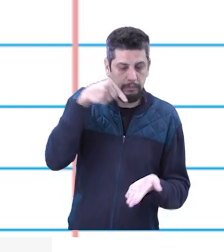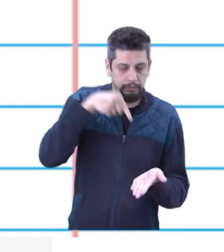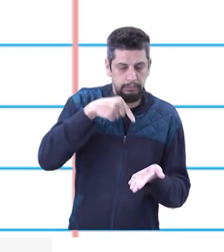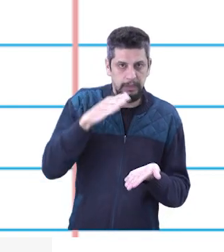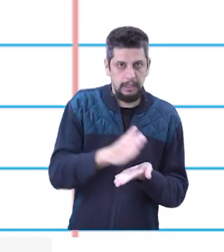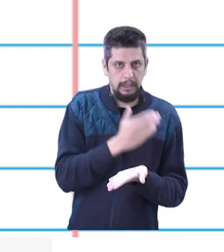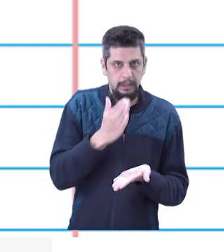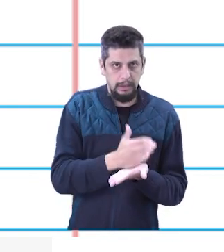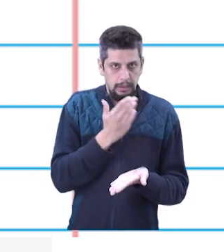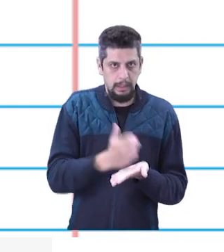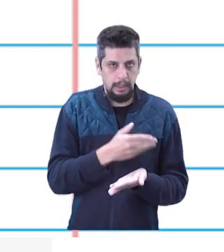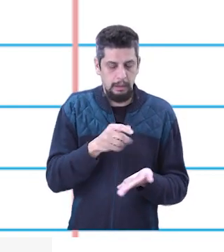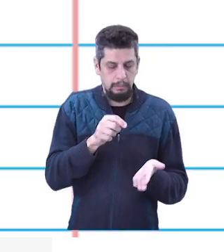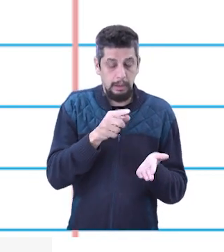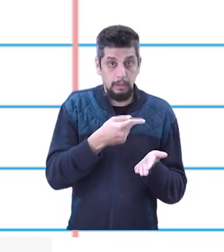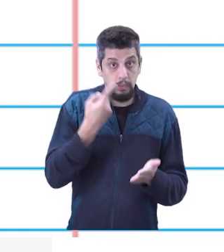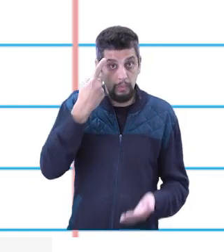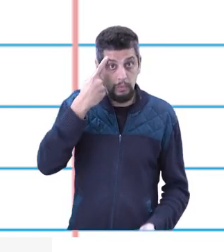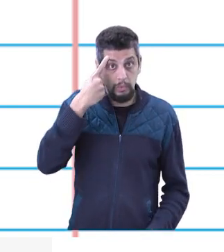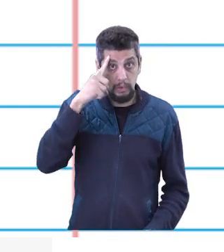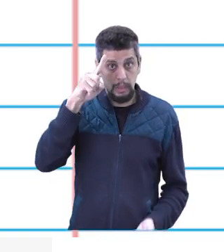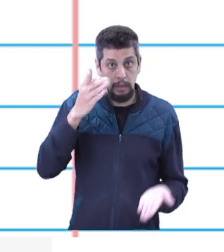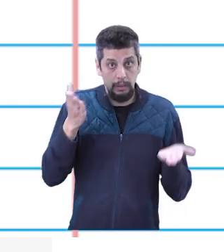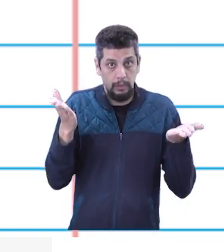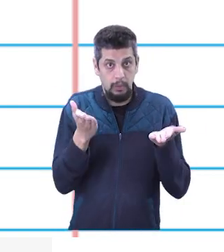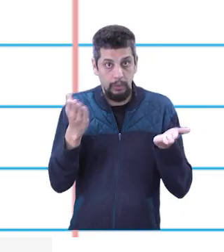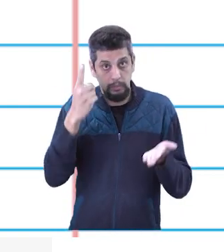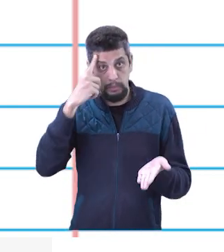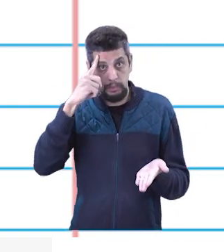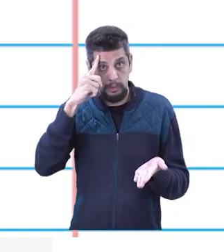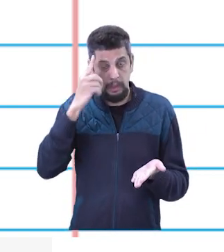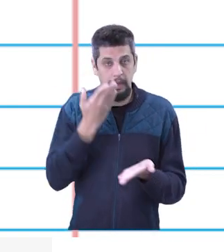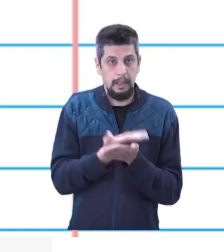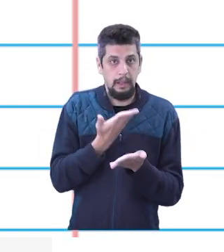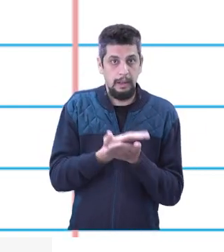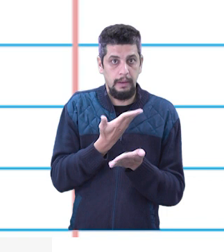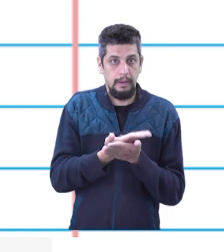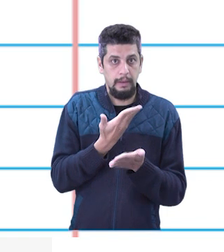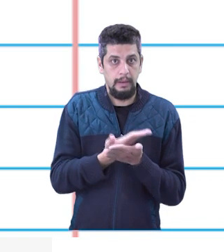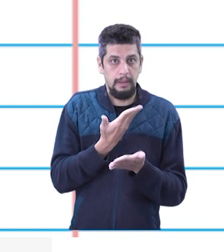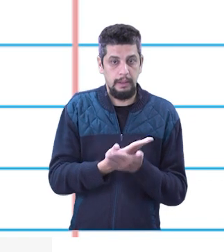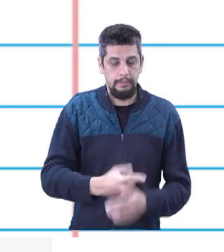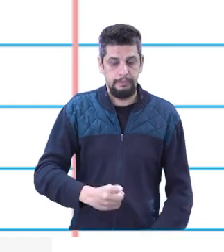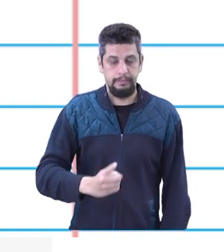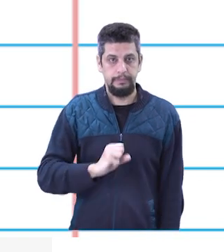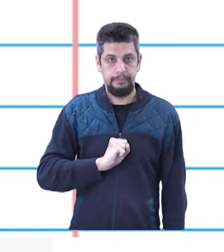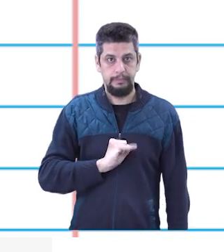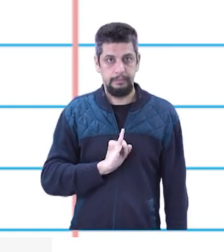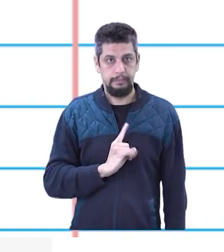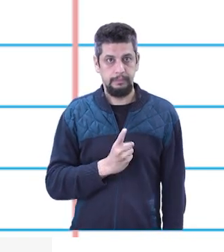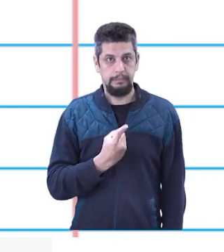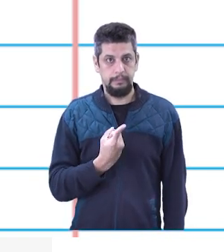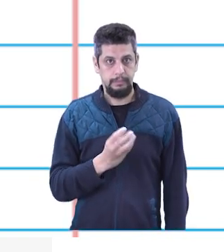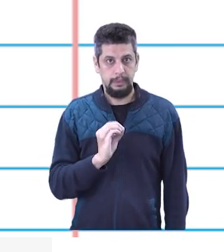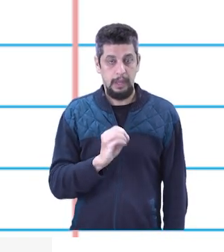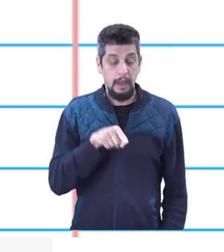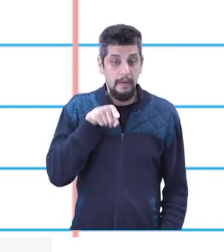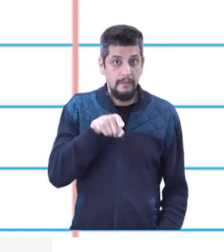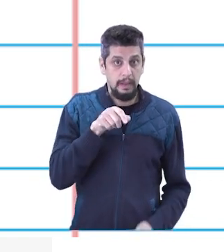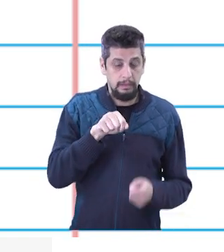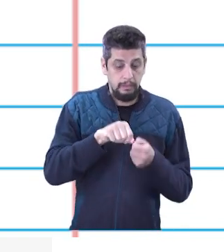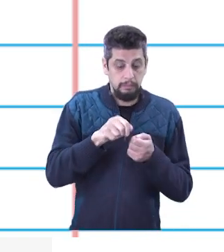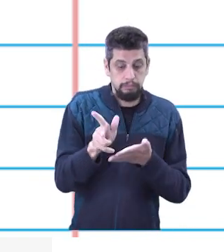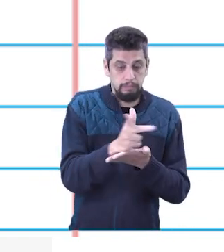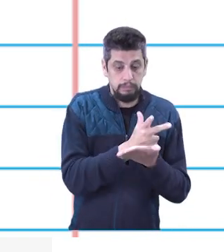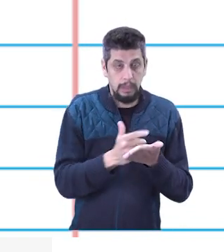de vocês, anotem lá a data de hoje, aula 10, e vocês vão desenhar